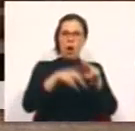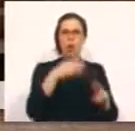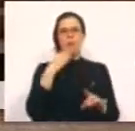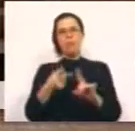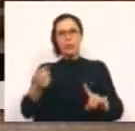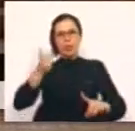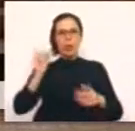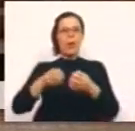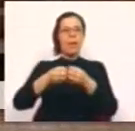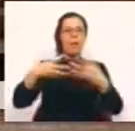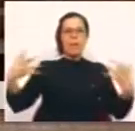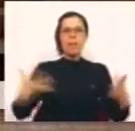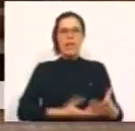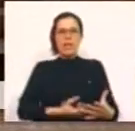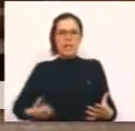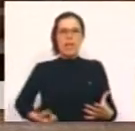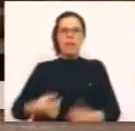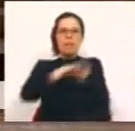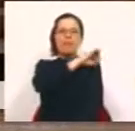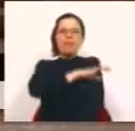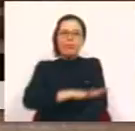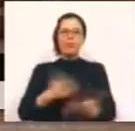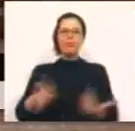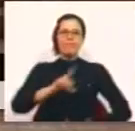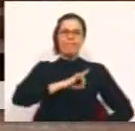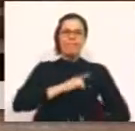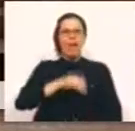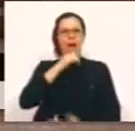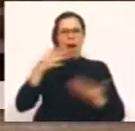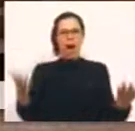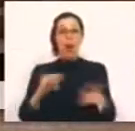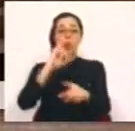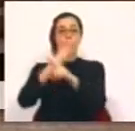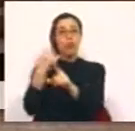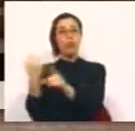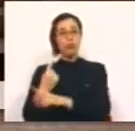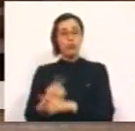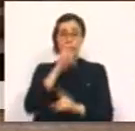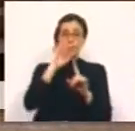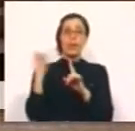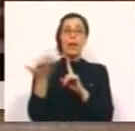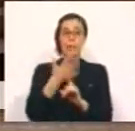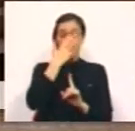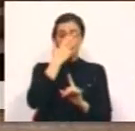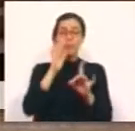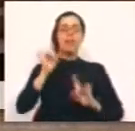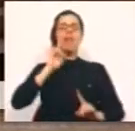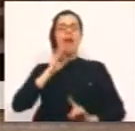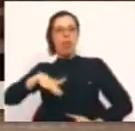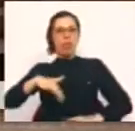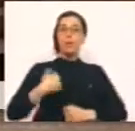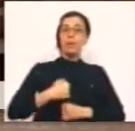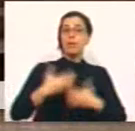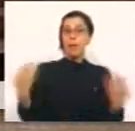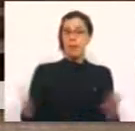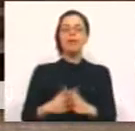injustiças, da multiplicação do desemprego e da pobreza, da privatização da água e de outros recursos ambientais, da desvalorização do